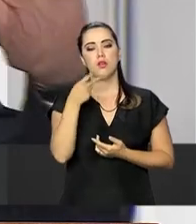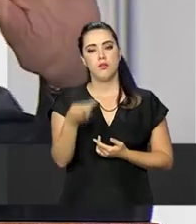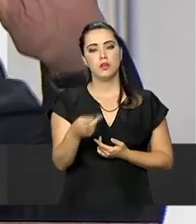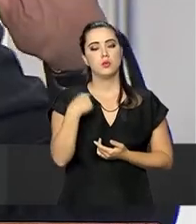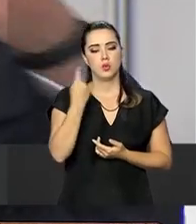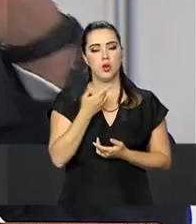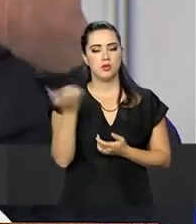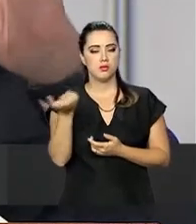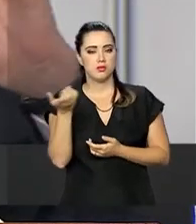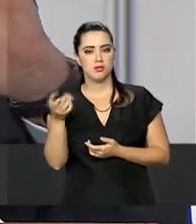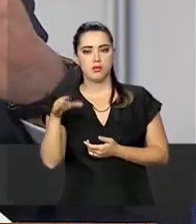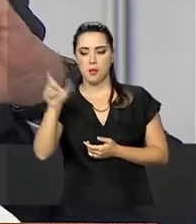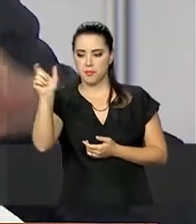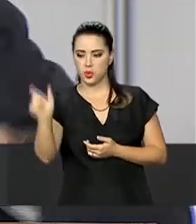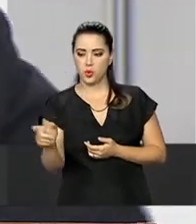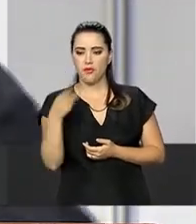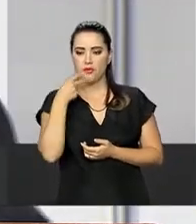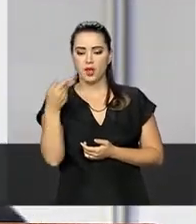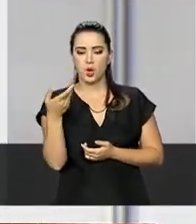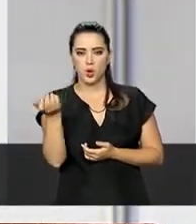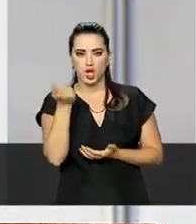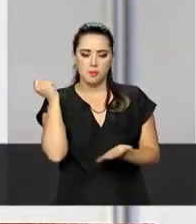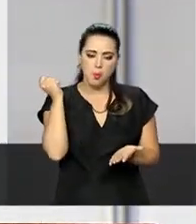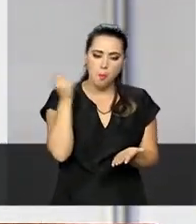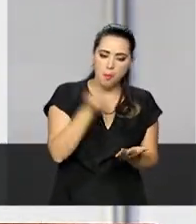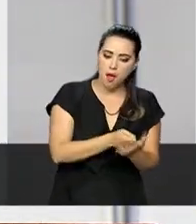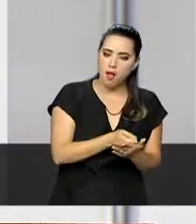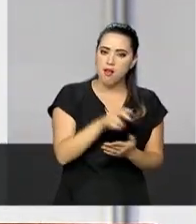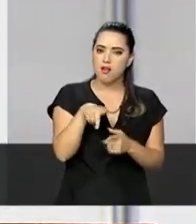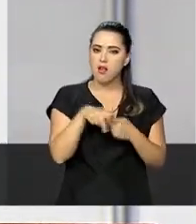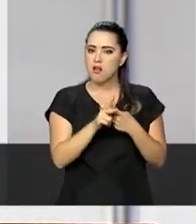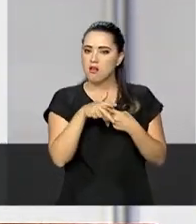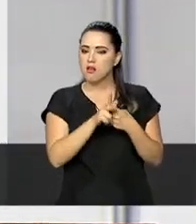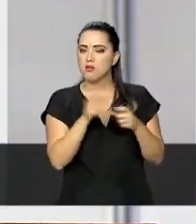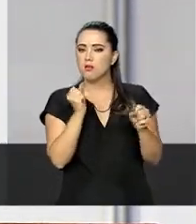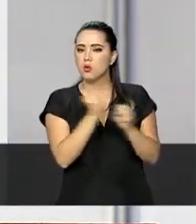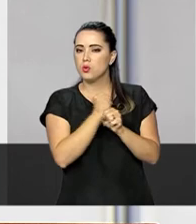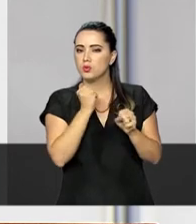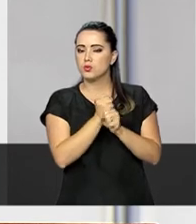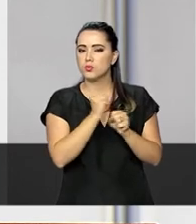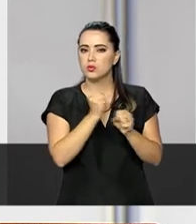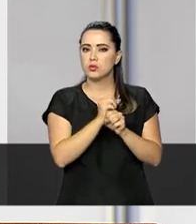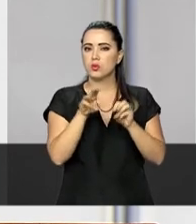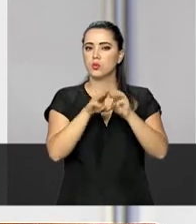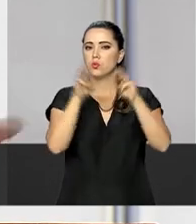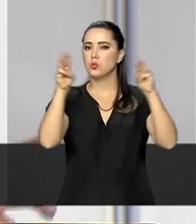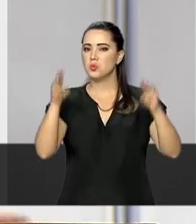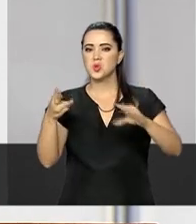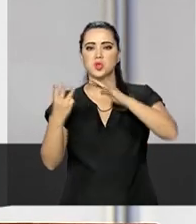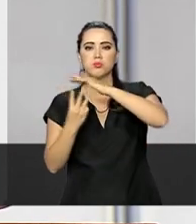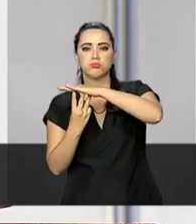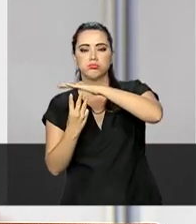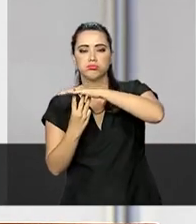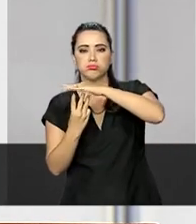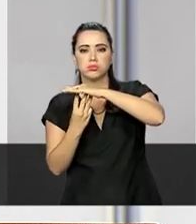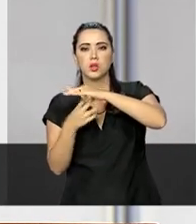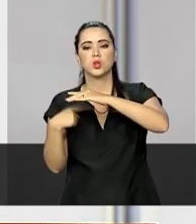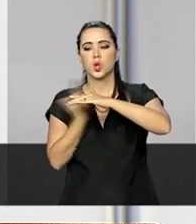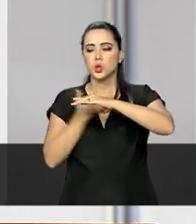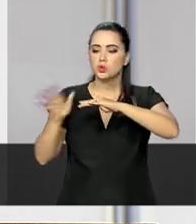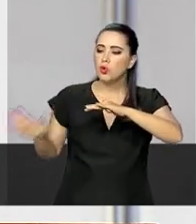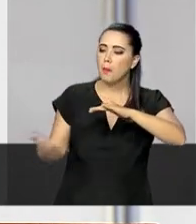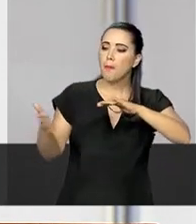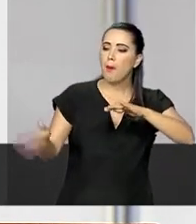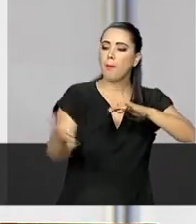bancar digamos assim entre aspas na palavra a recuperação do museu nacional nós vamos nos mobilizar de uma maneira